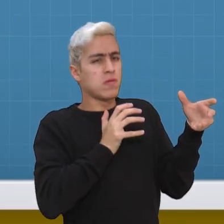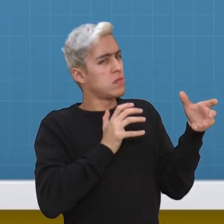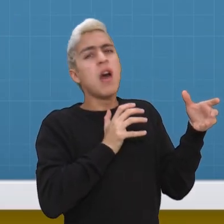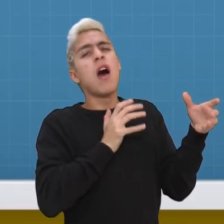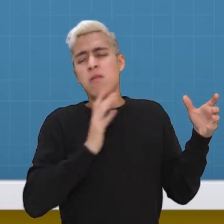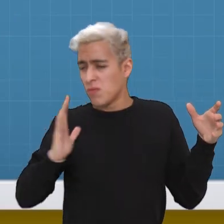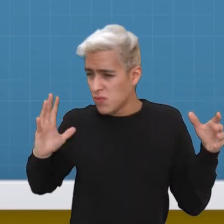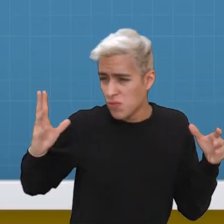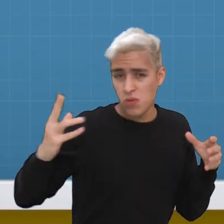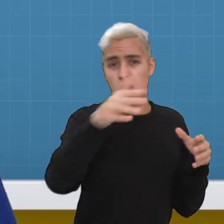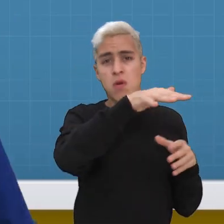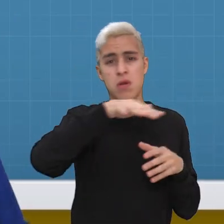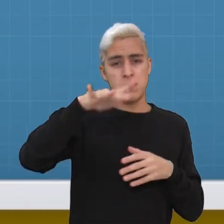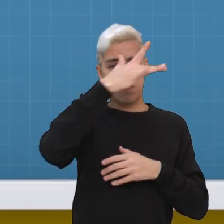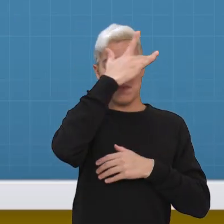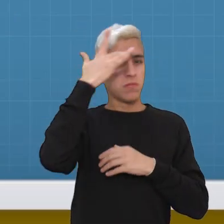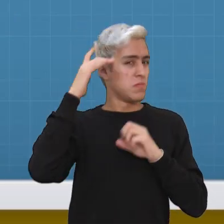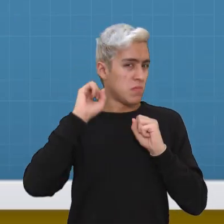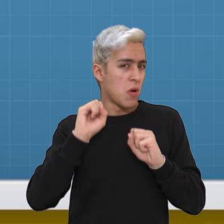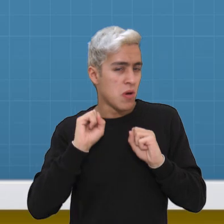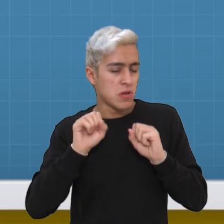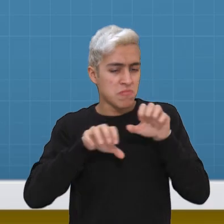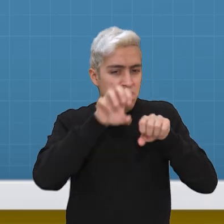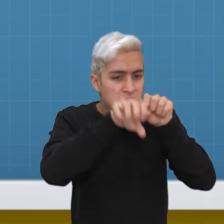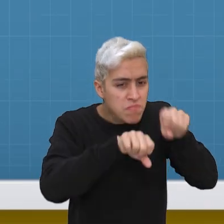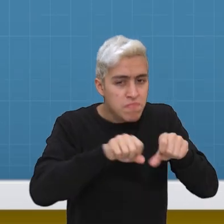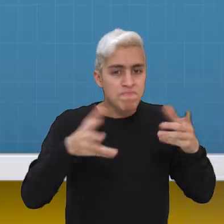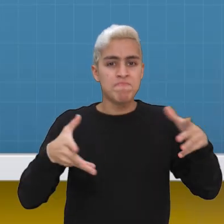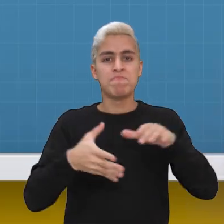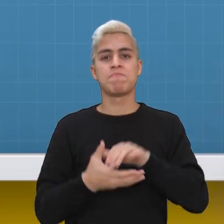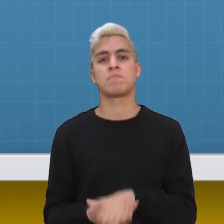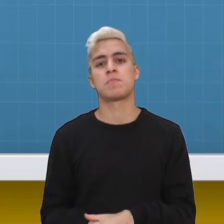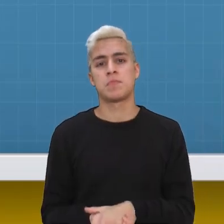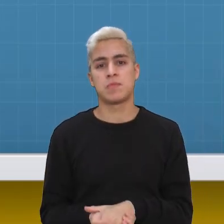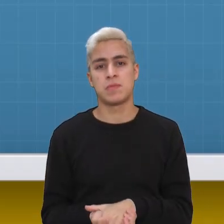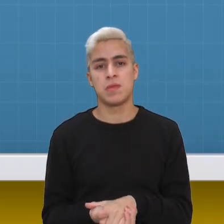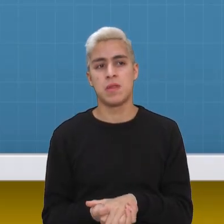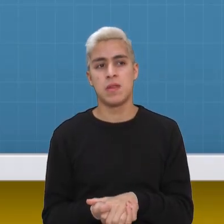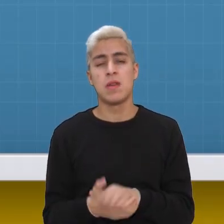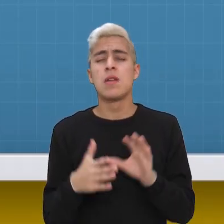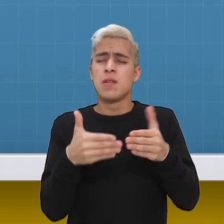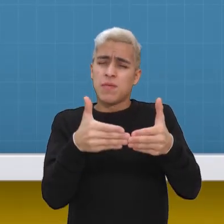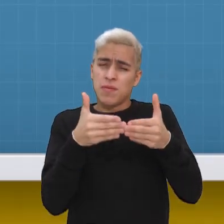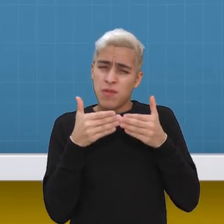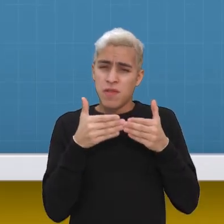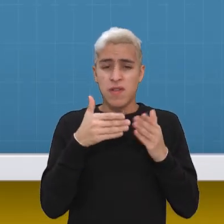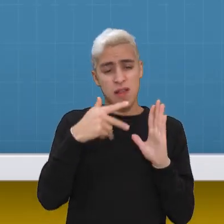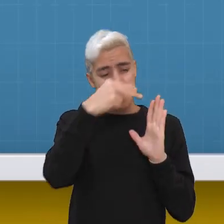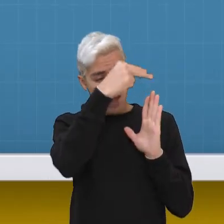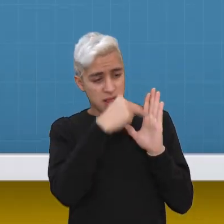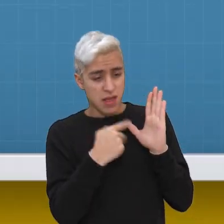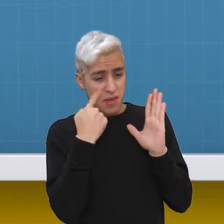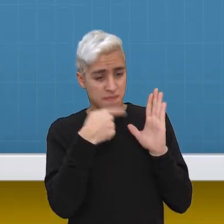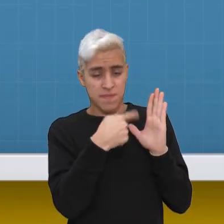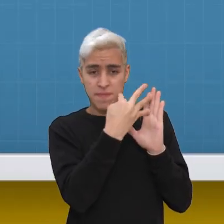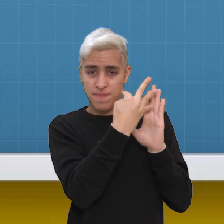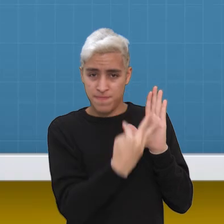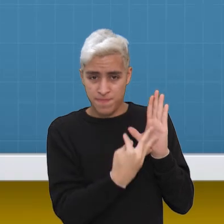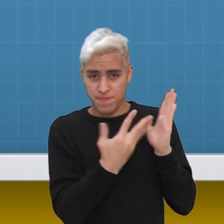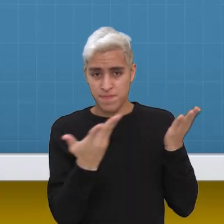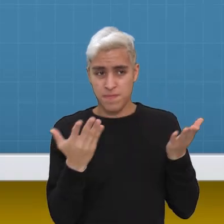todos nós, tá certo? Vamos lá, vamos continuar então. Por favor, leia esse